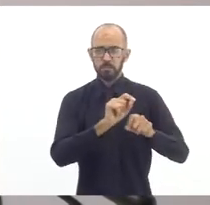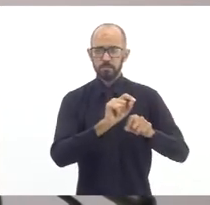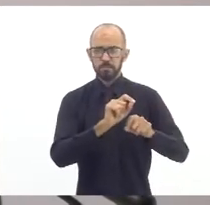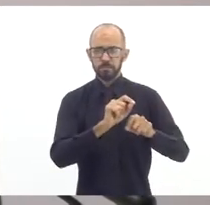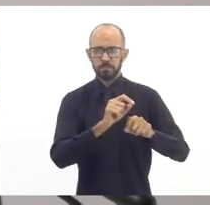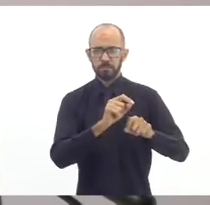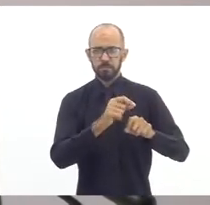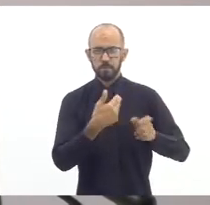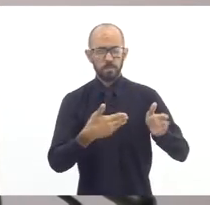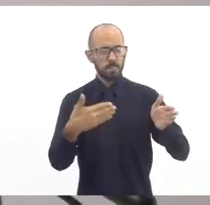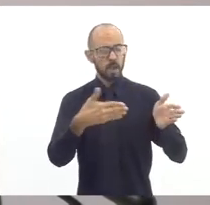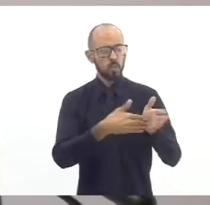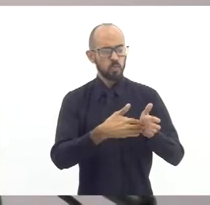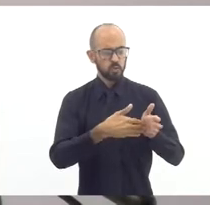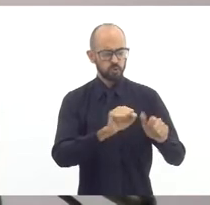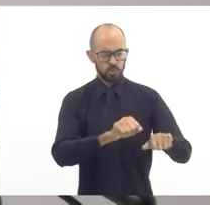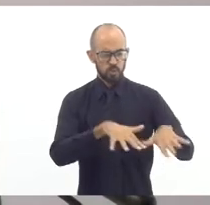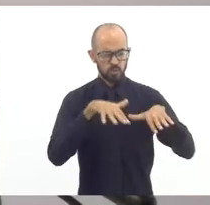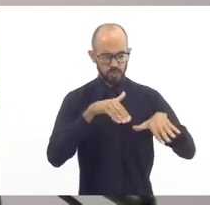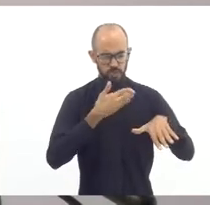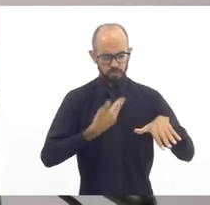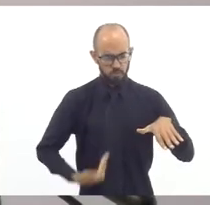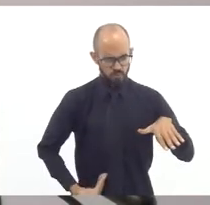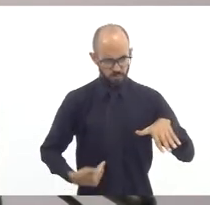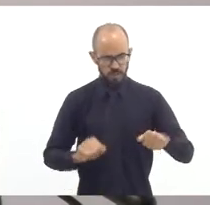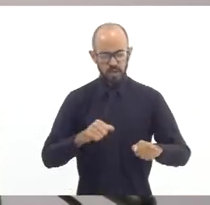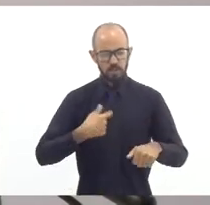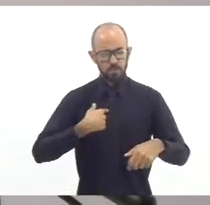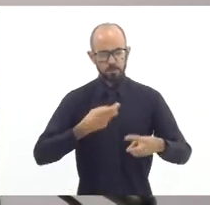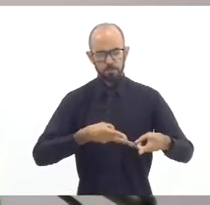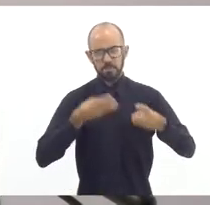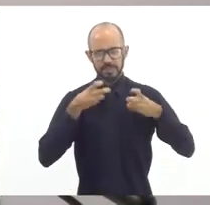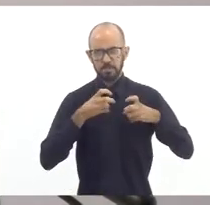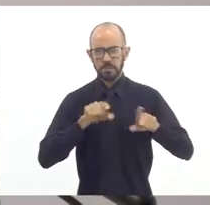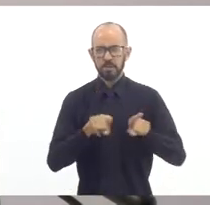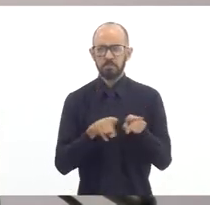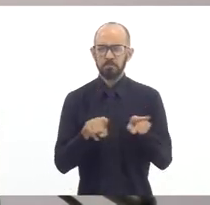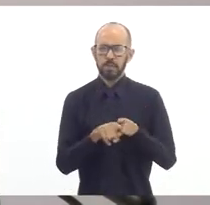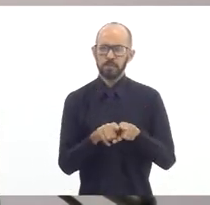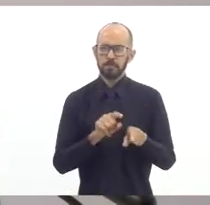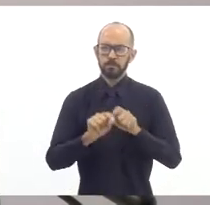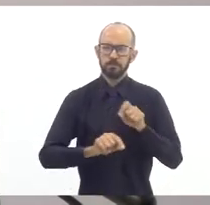última audiência pública, chamou muita atenção uma